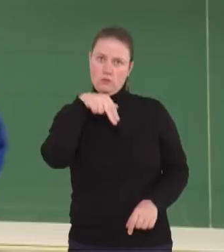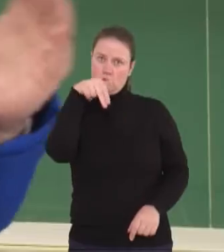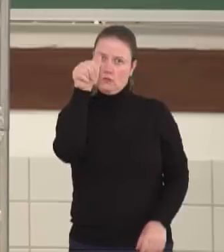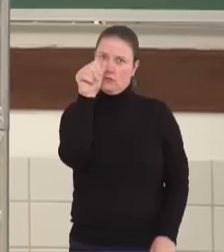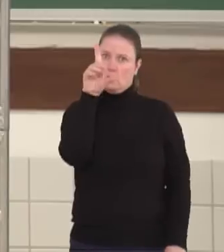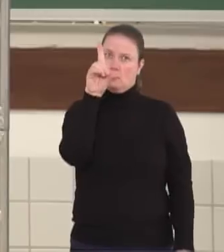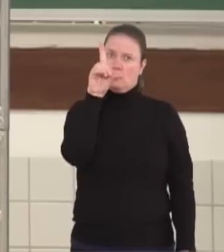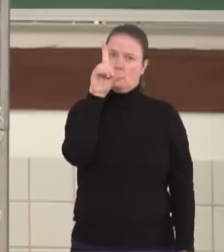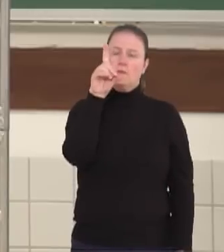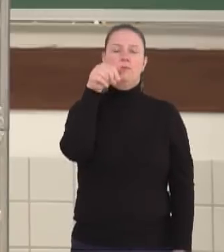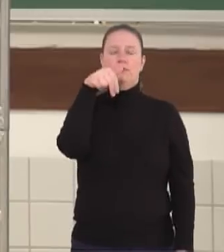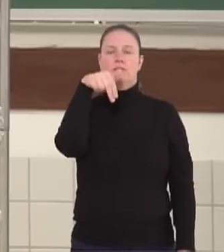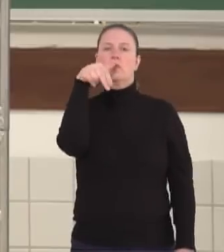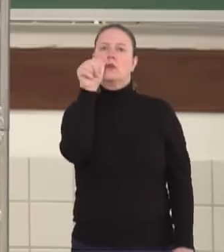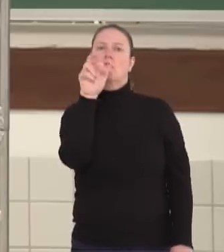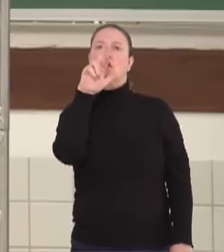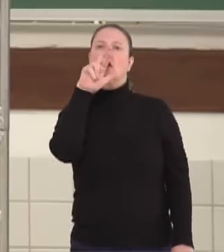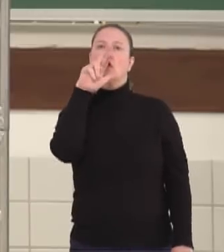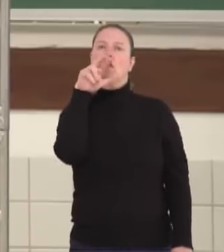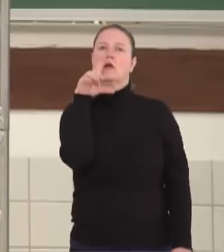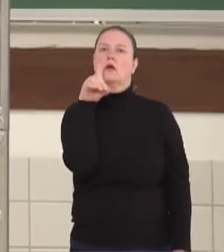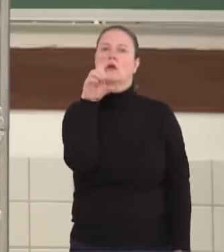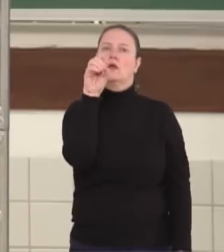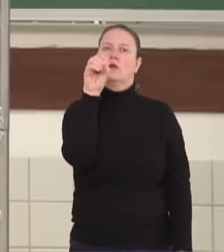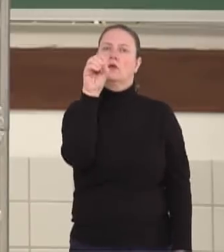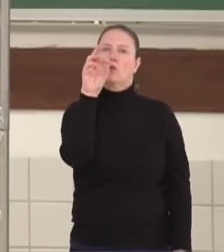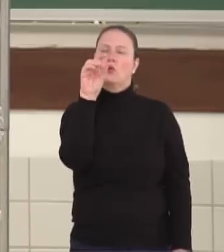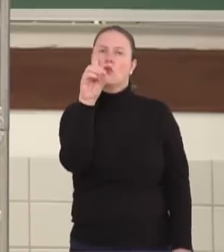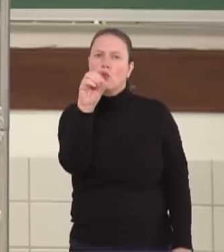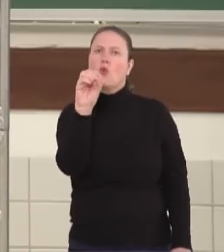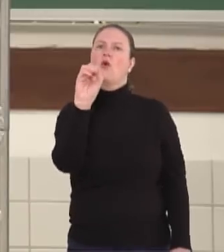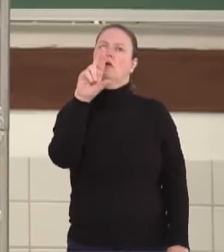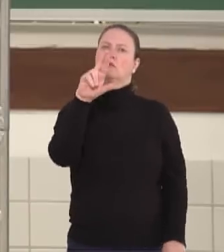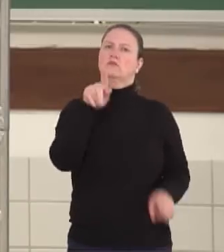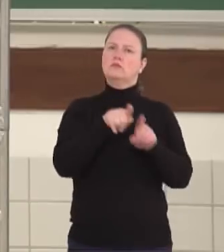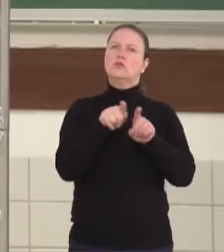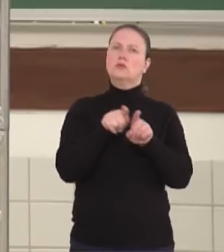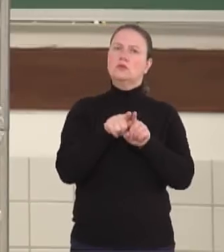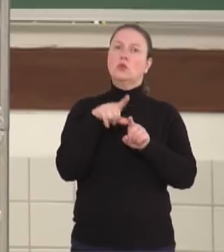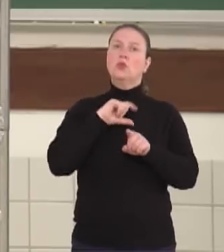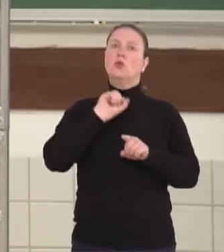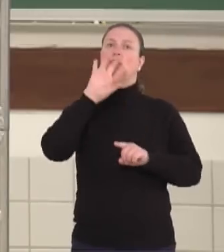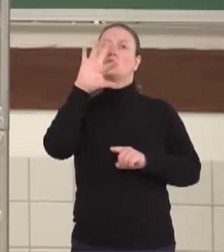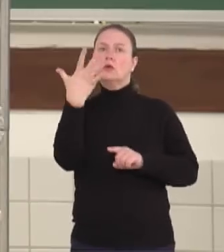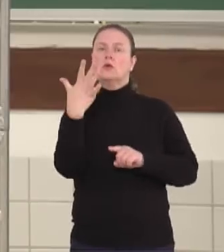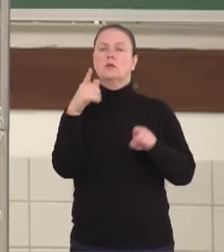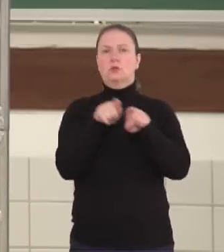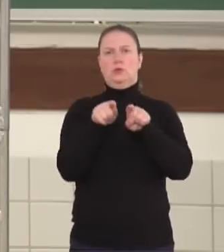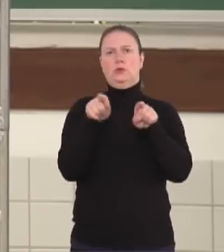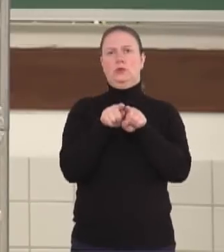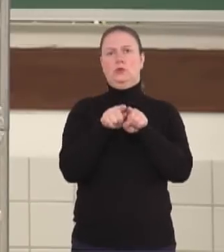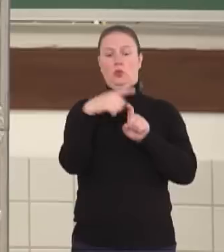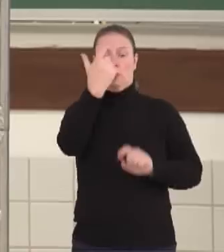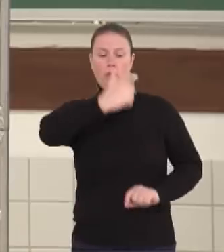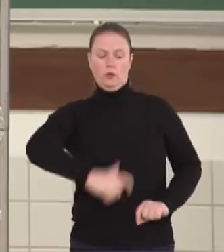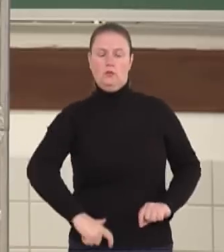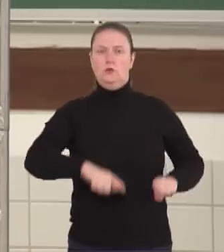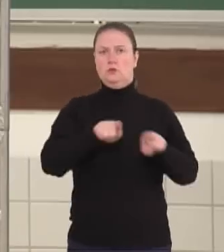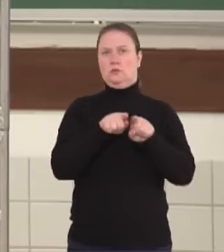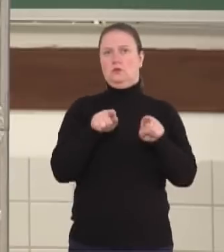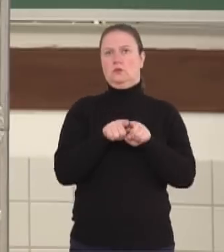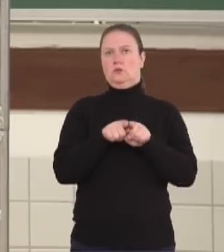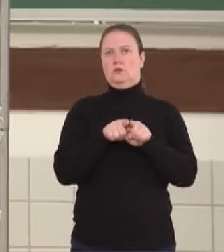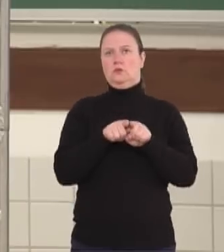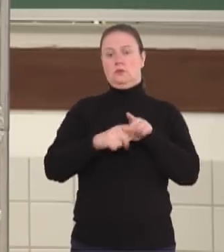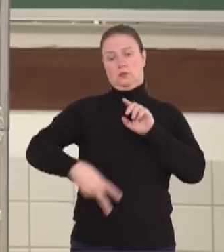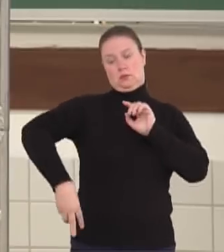primeira pessoa, quando os acontecimentos acontecem com o próprio personagem, e também narrador em